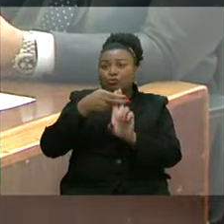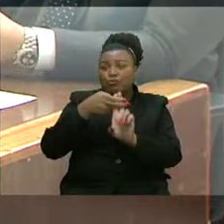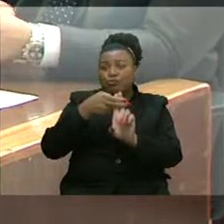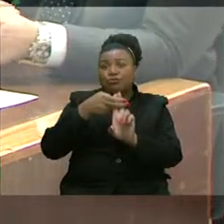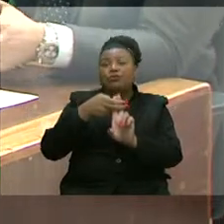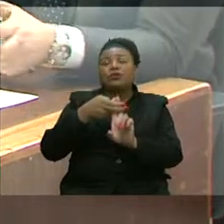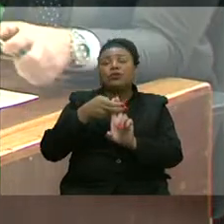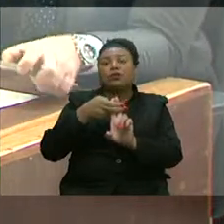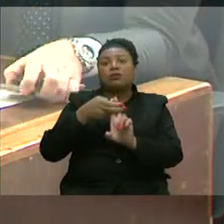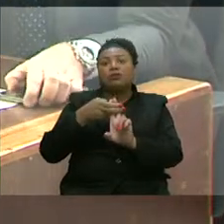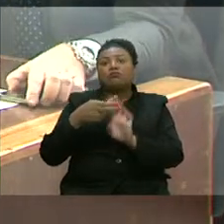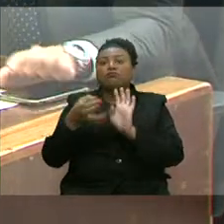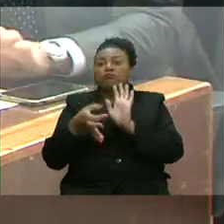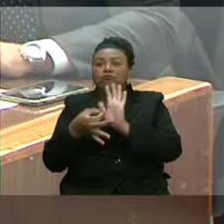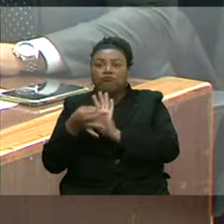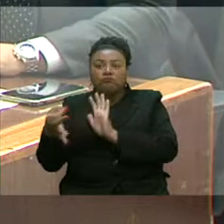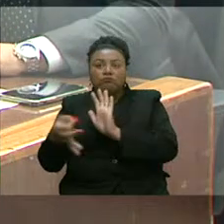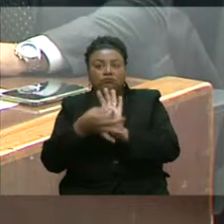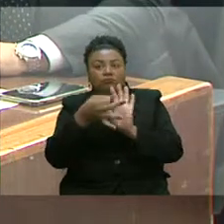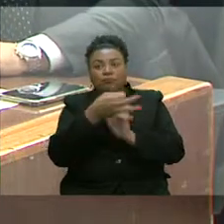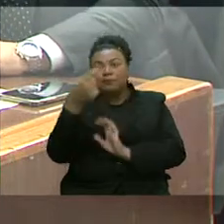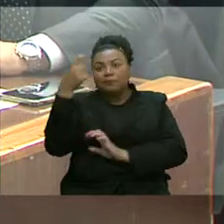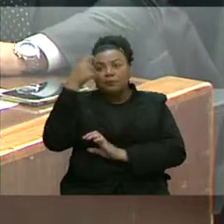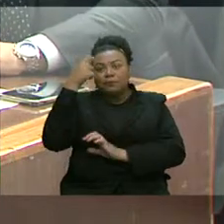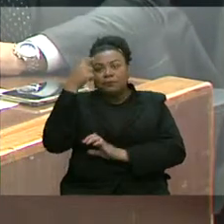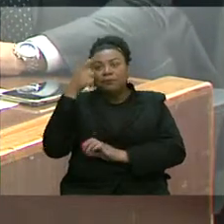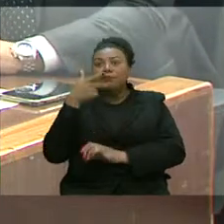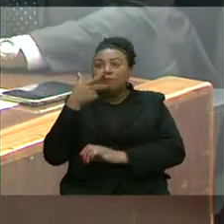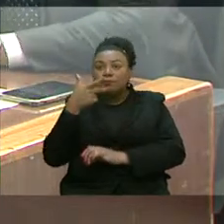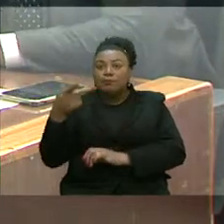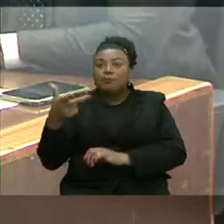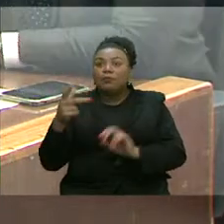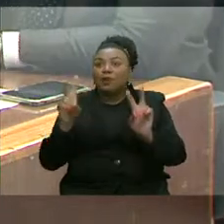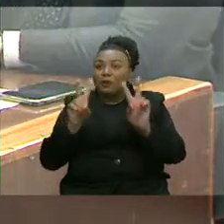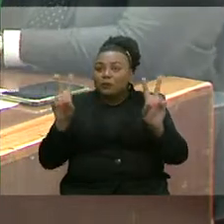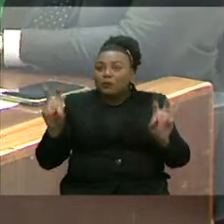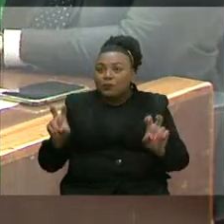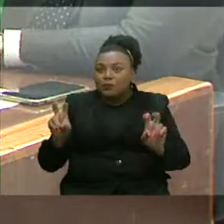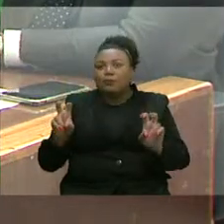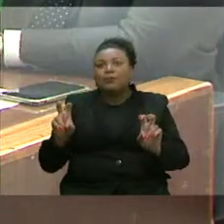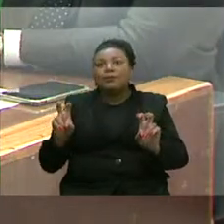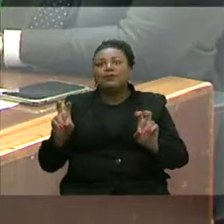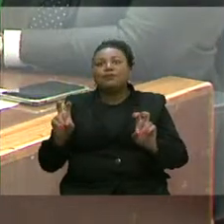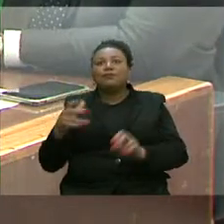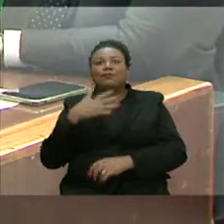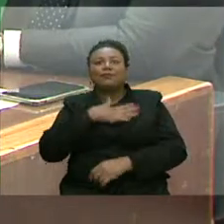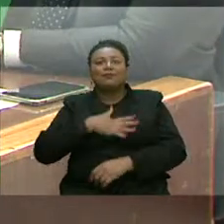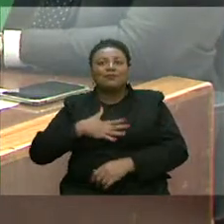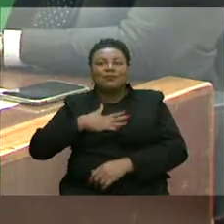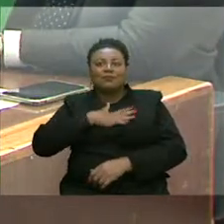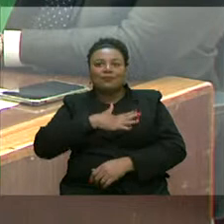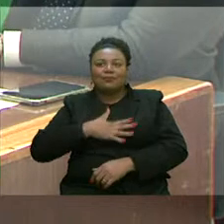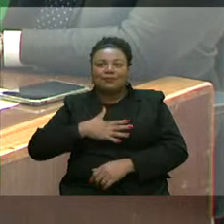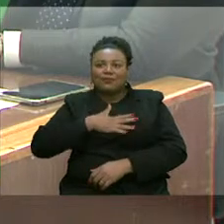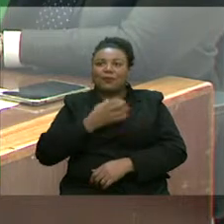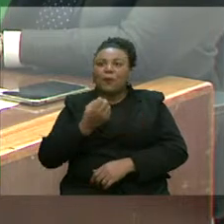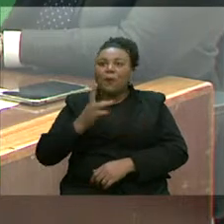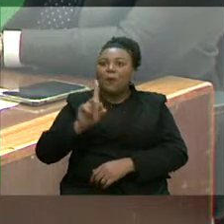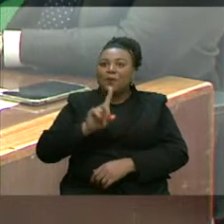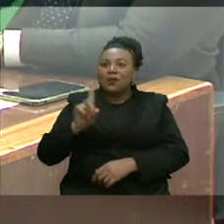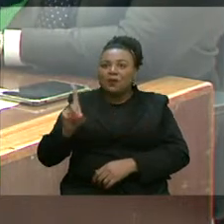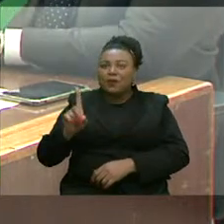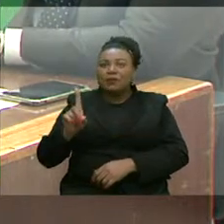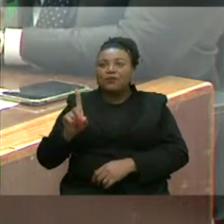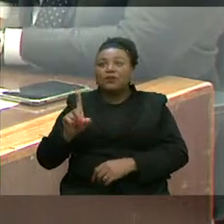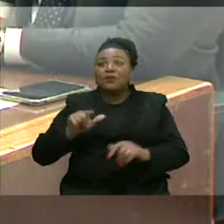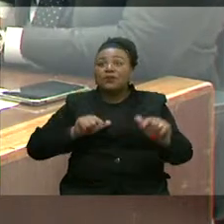saúde opina, pensa e diz sobre a sua satisfação ou não